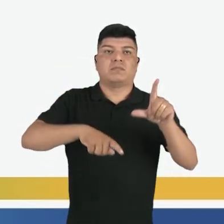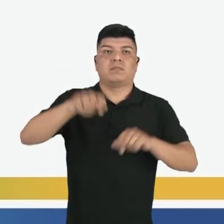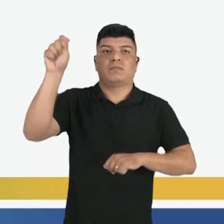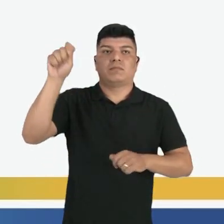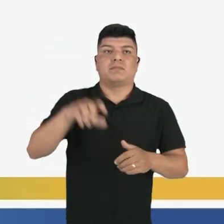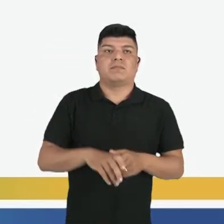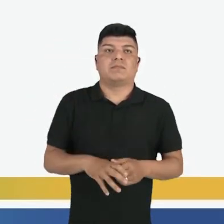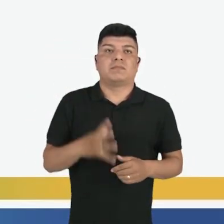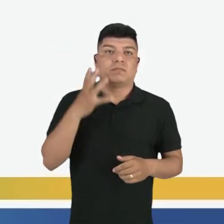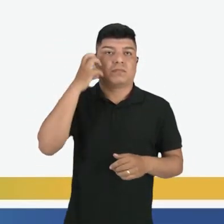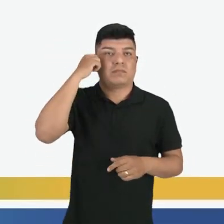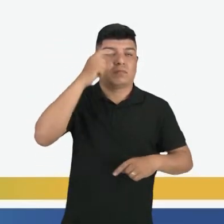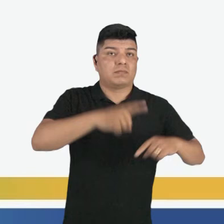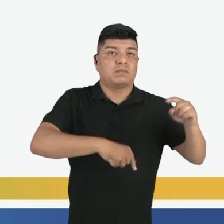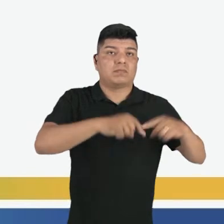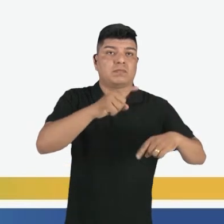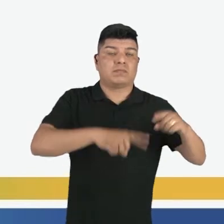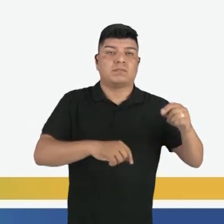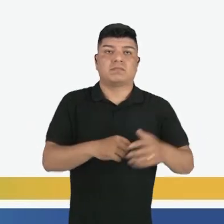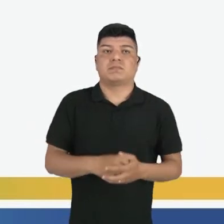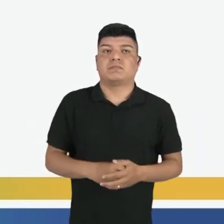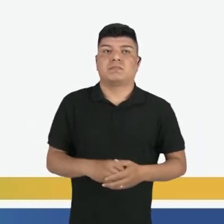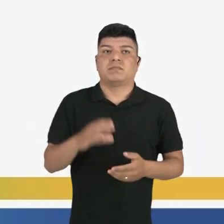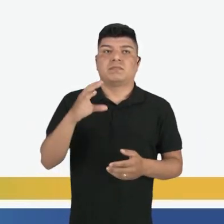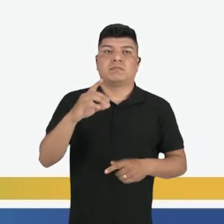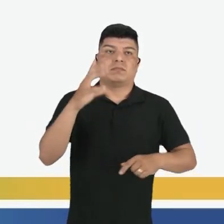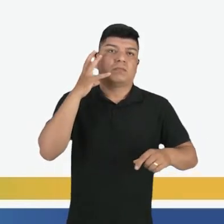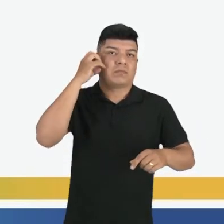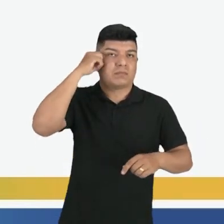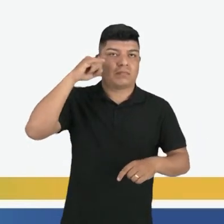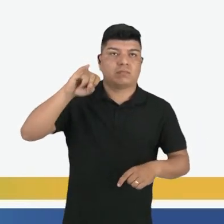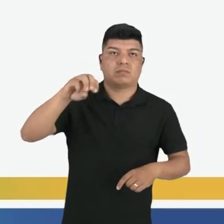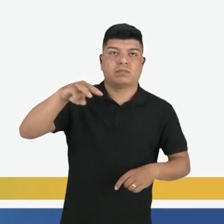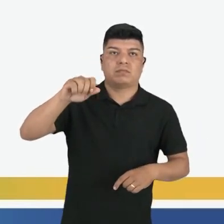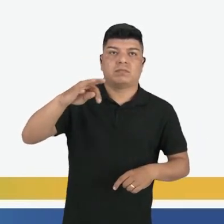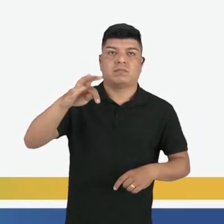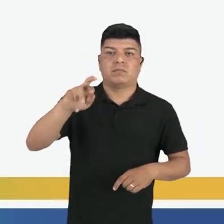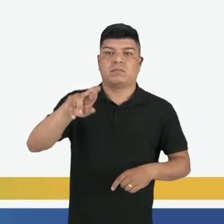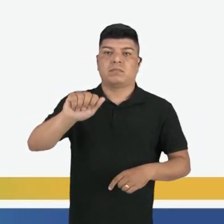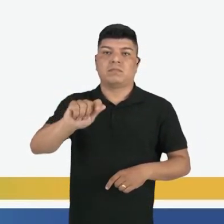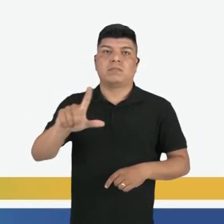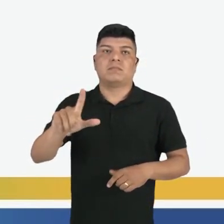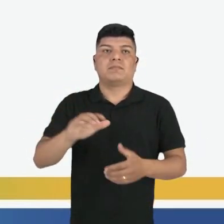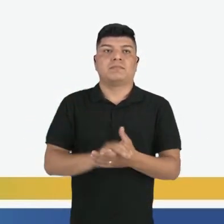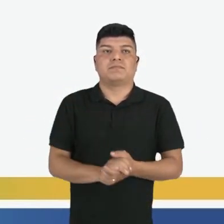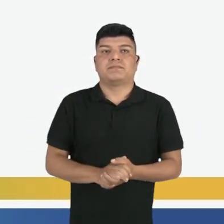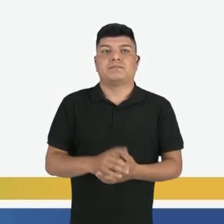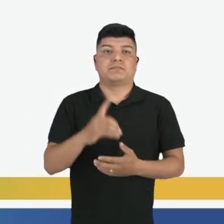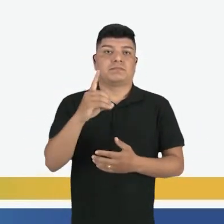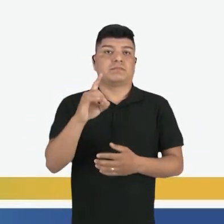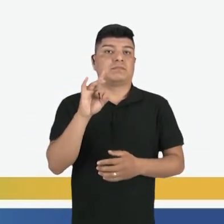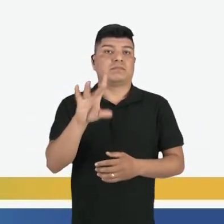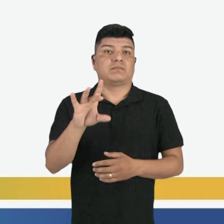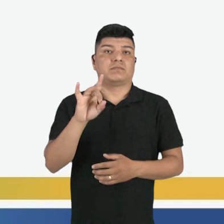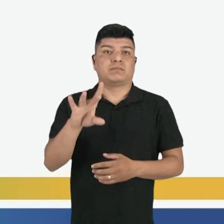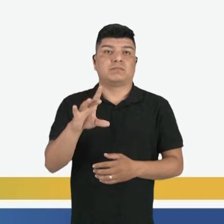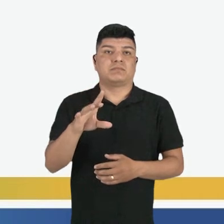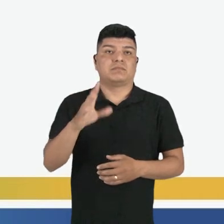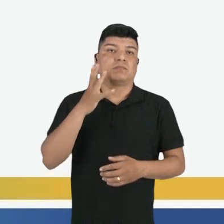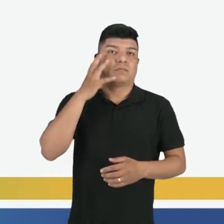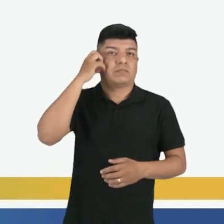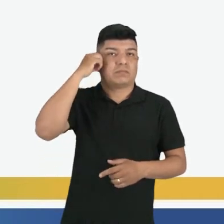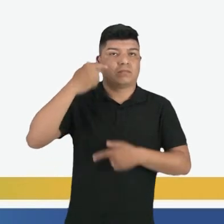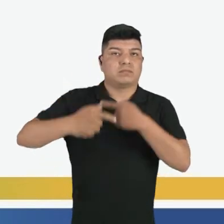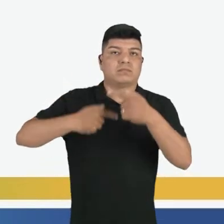B, patrimônio material; letra C, patrimônio imaterial; ou letra D, apenas um patrimônio